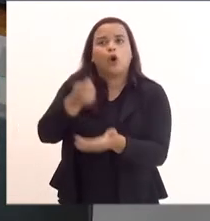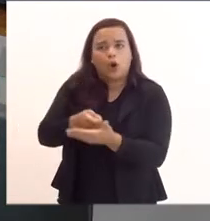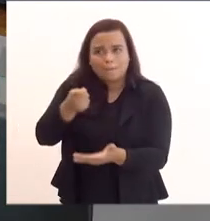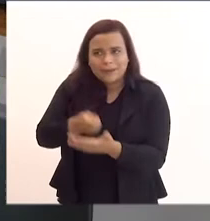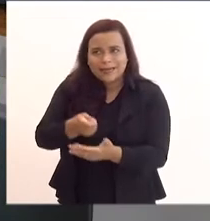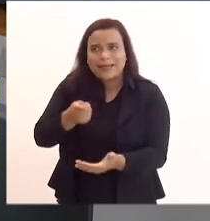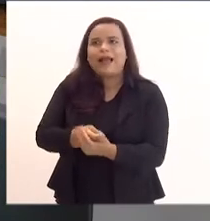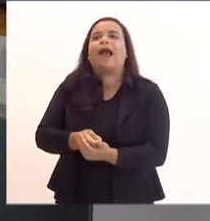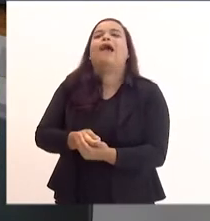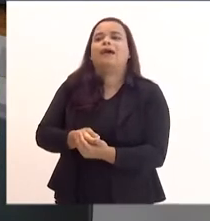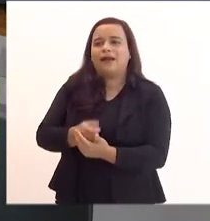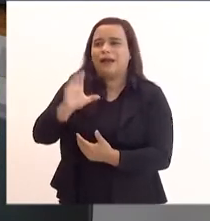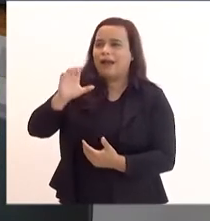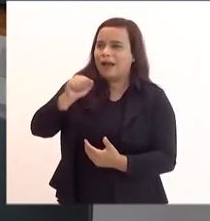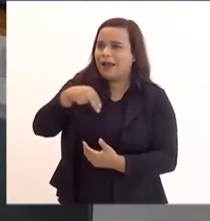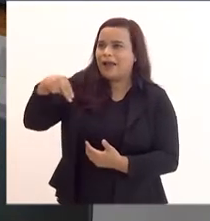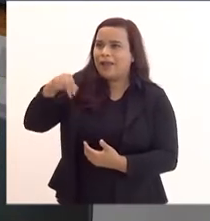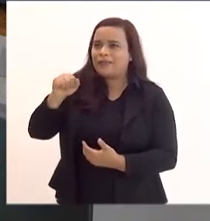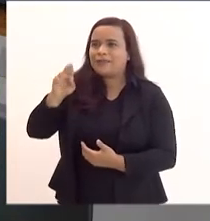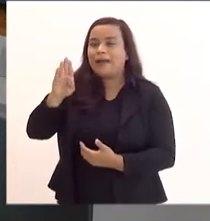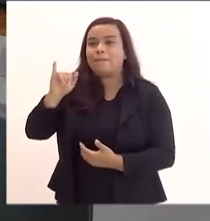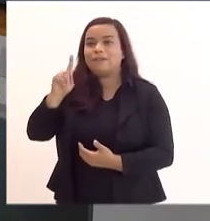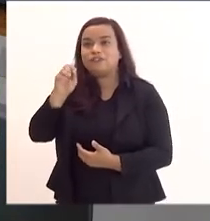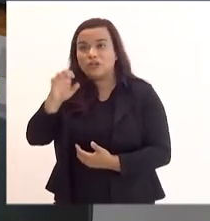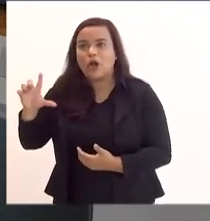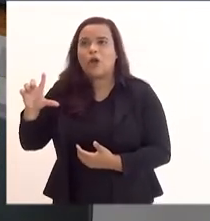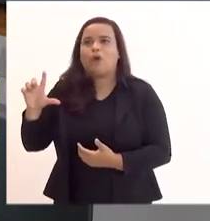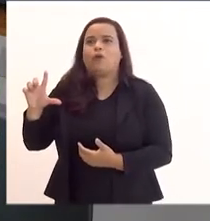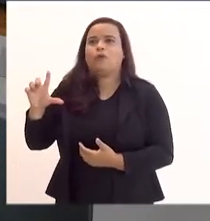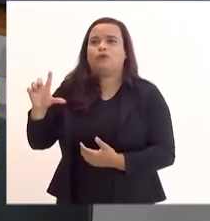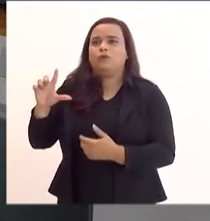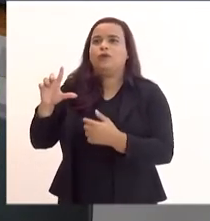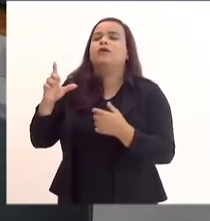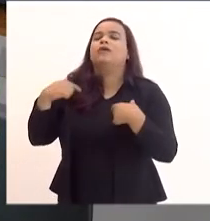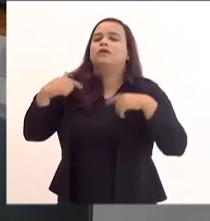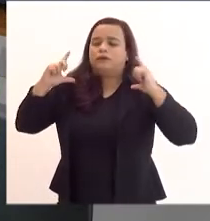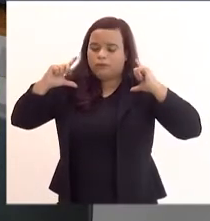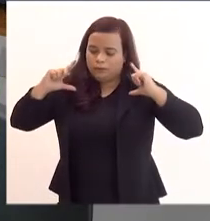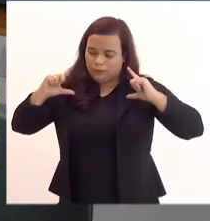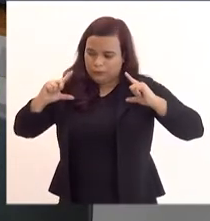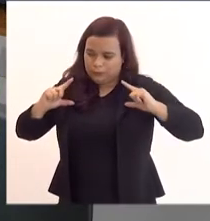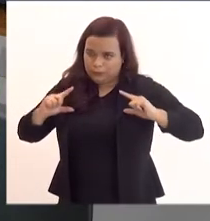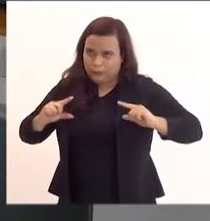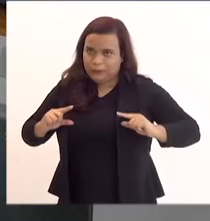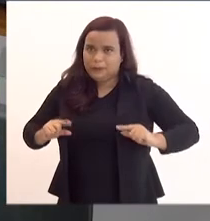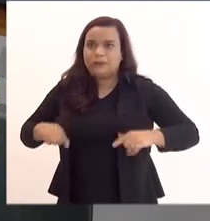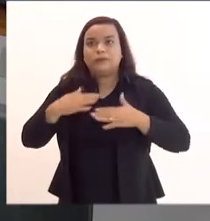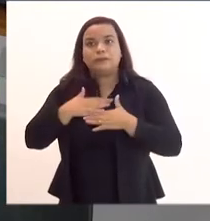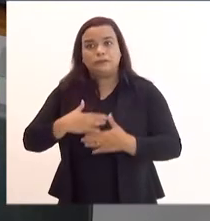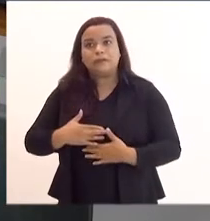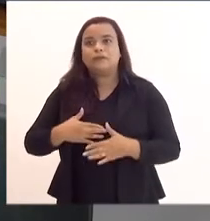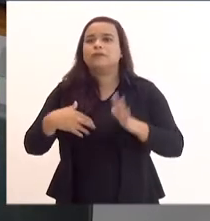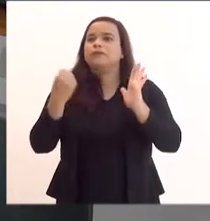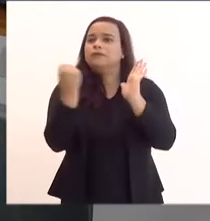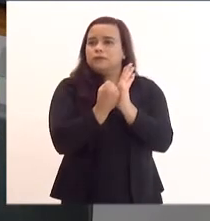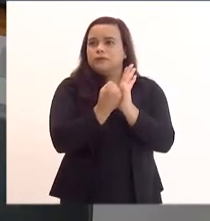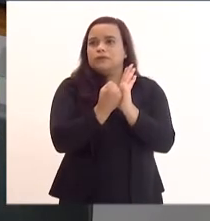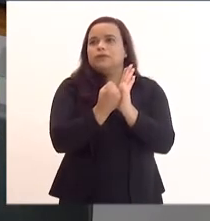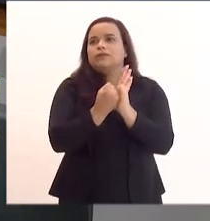para baixar a temperatura. Aplica no pulmão. Ontem mesmo a gente teve um conflito. Desde que tenha com prescrição médica. Não,